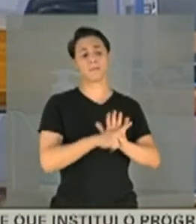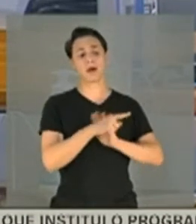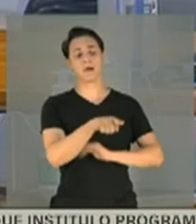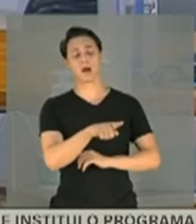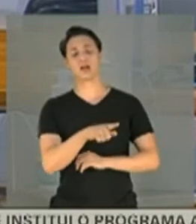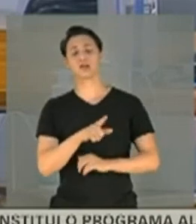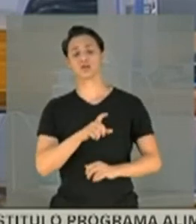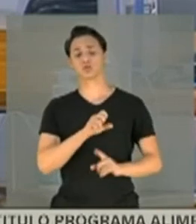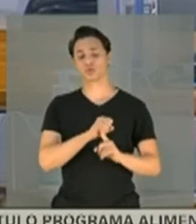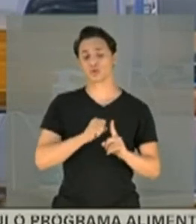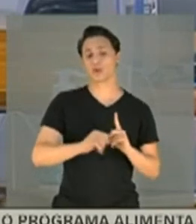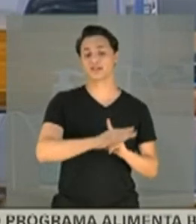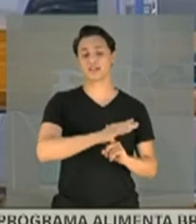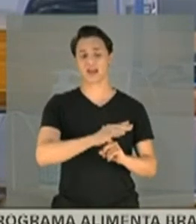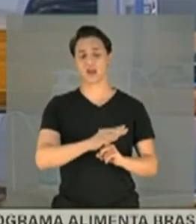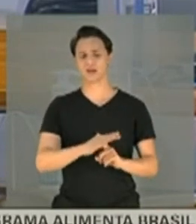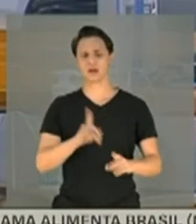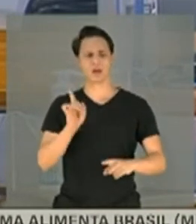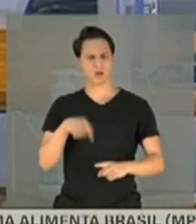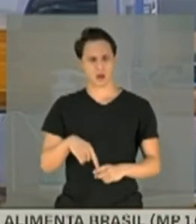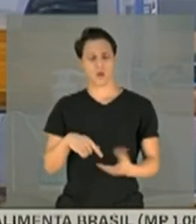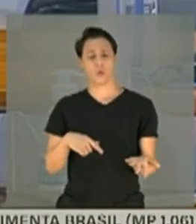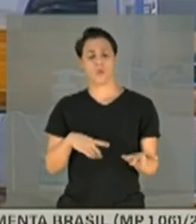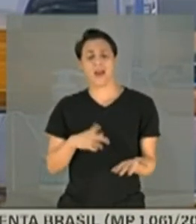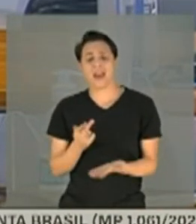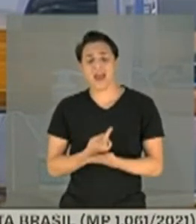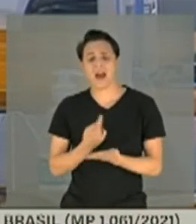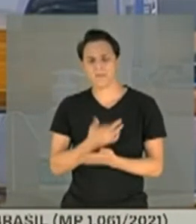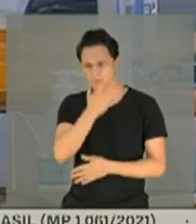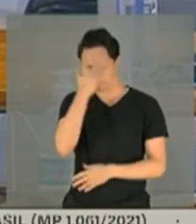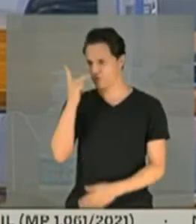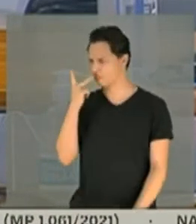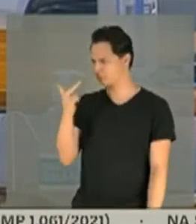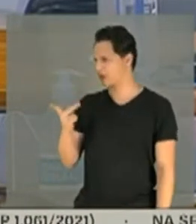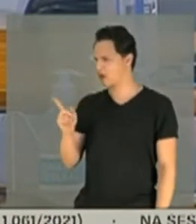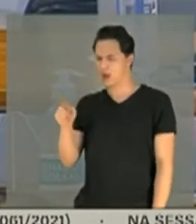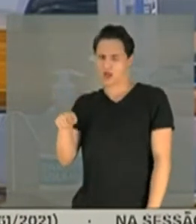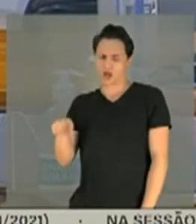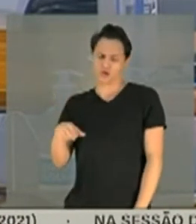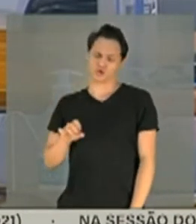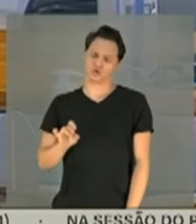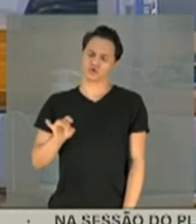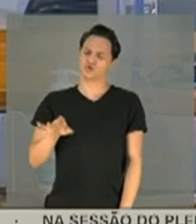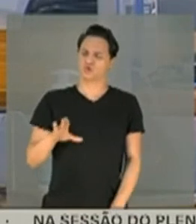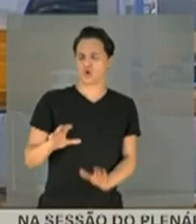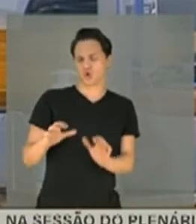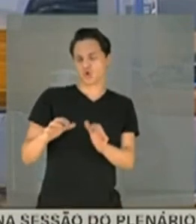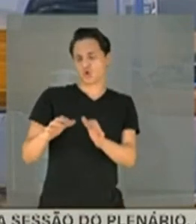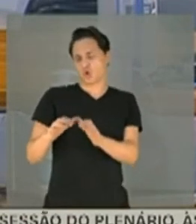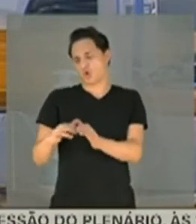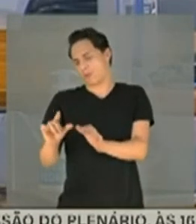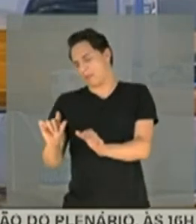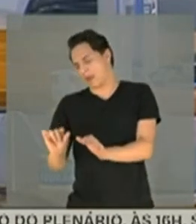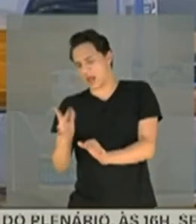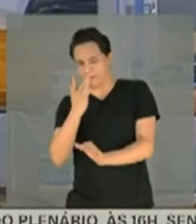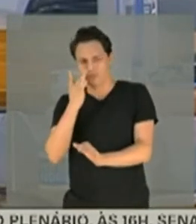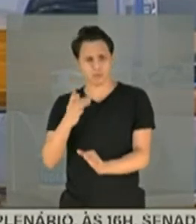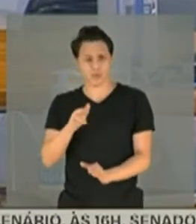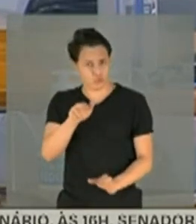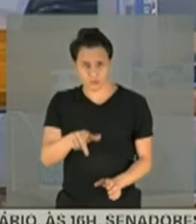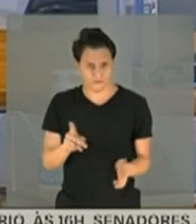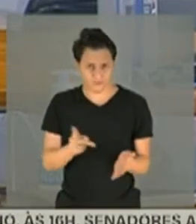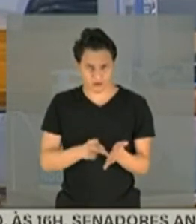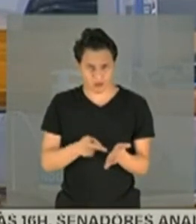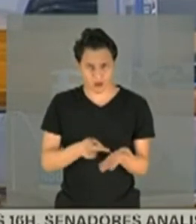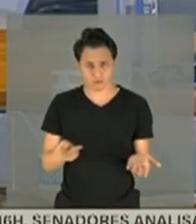ledo engano quem diz que isso é uma meia dúzia de pessoas. Não é verdade. Os